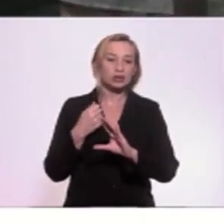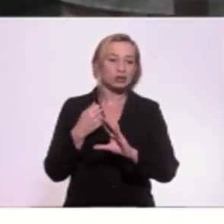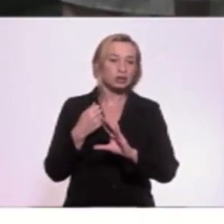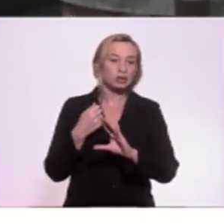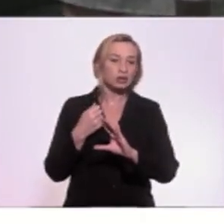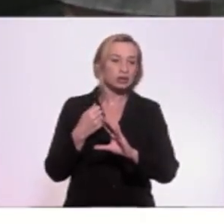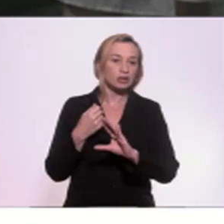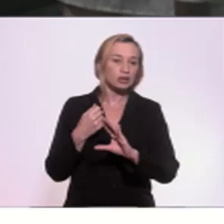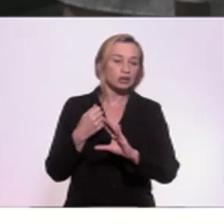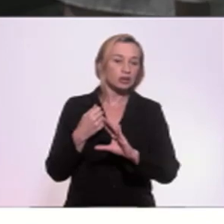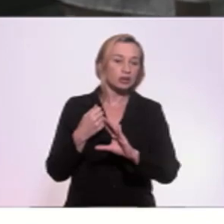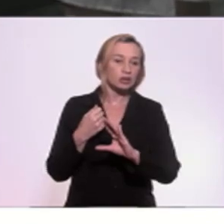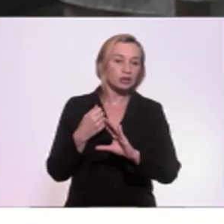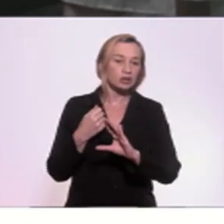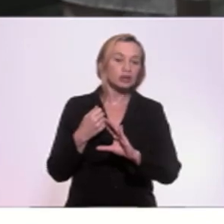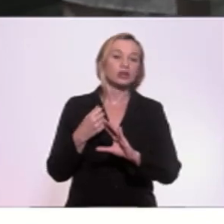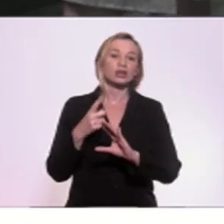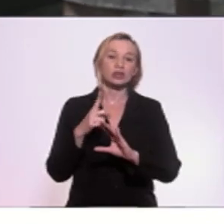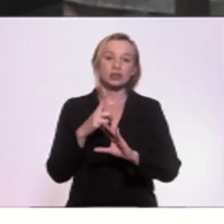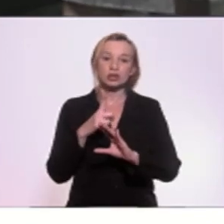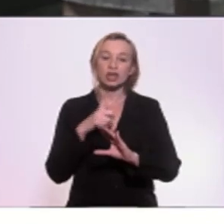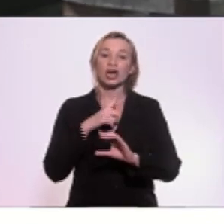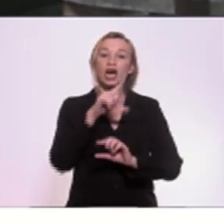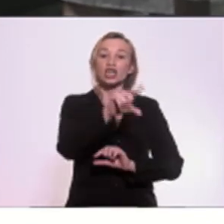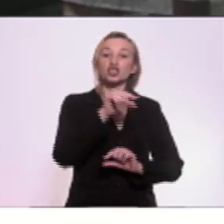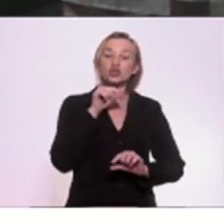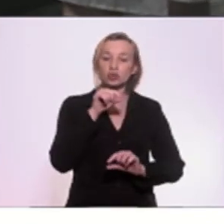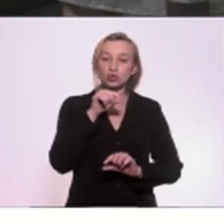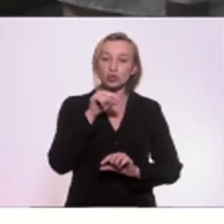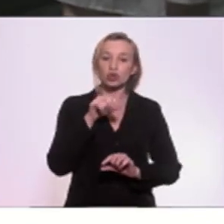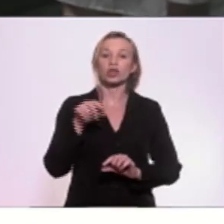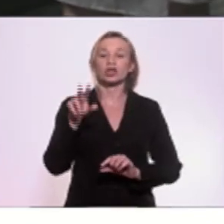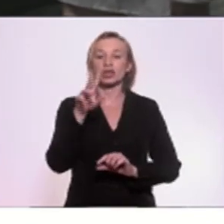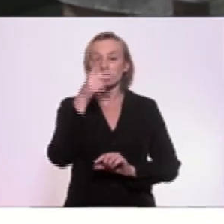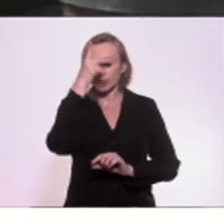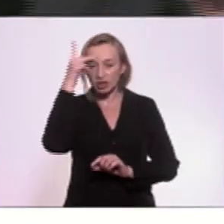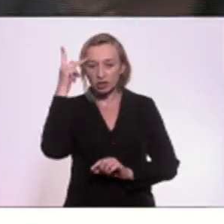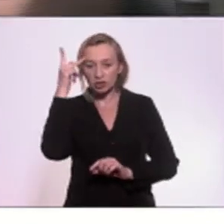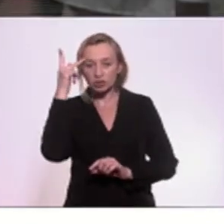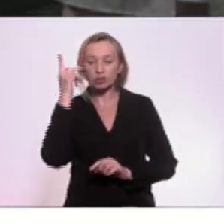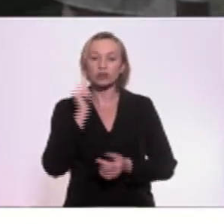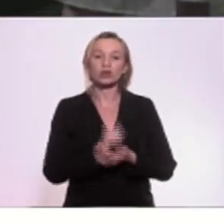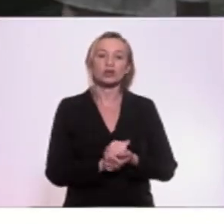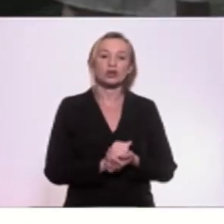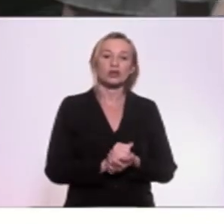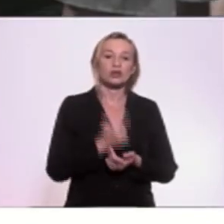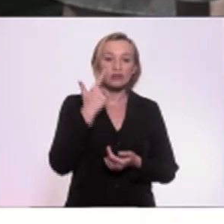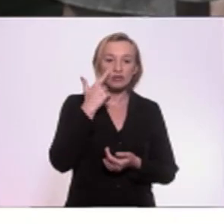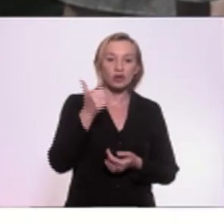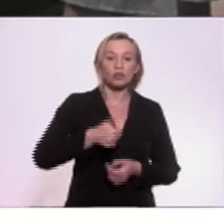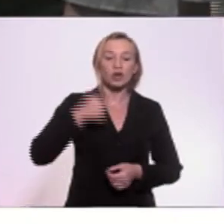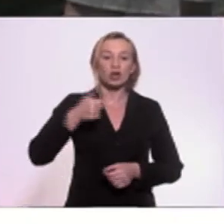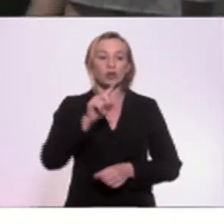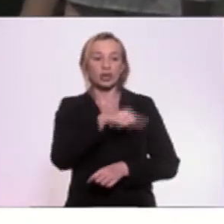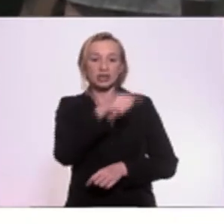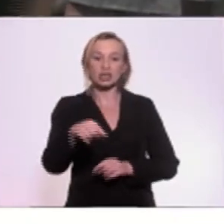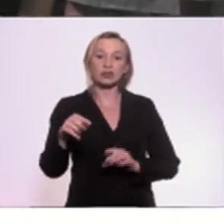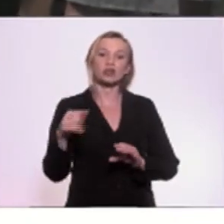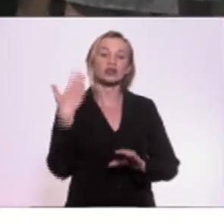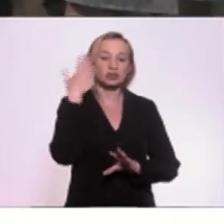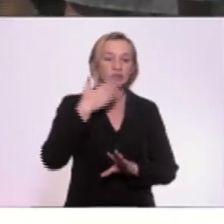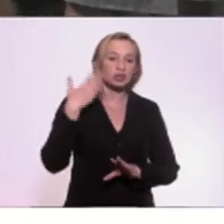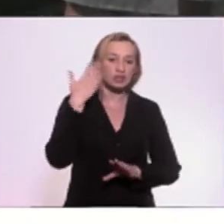da mensagem recebida, a opção e o procedimento que o usuário adotará para efetuar o cancelamento das